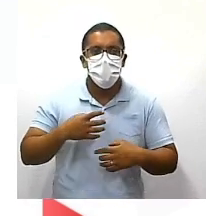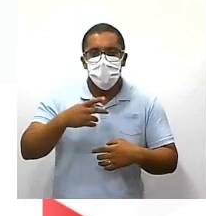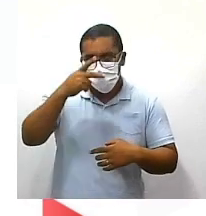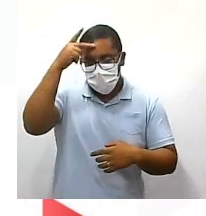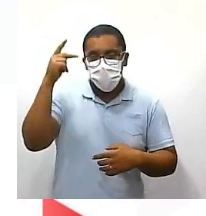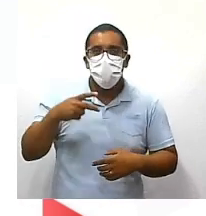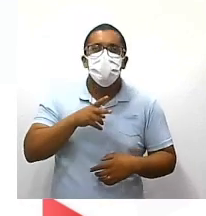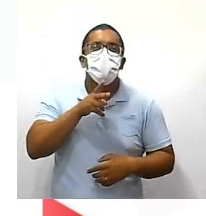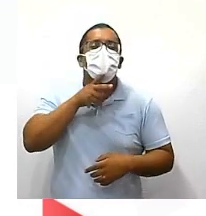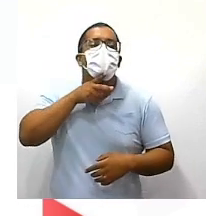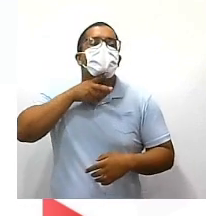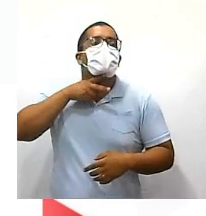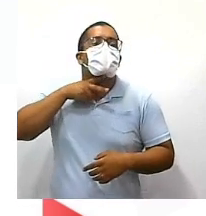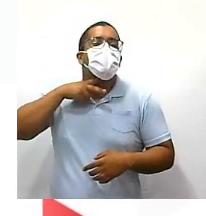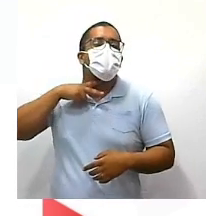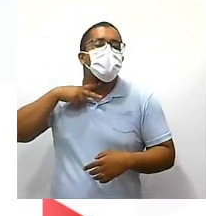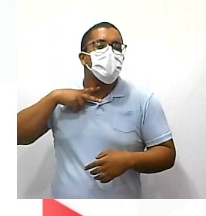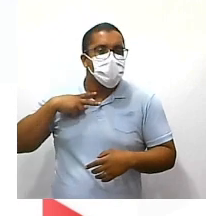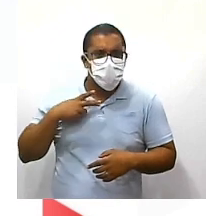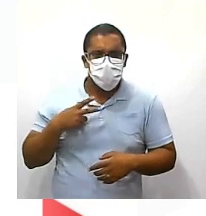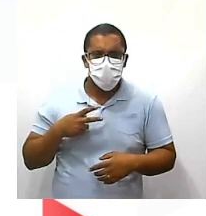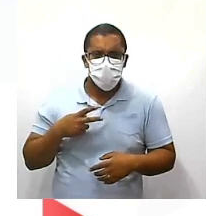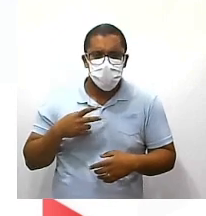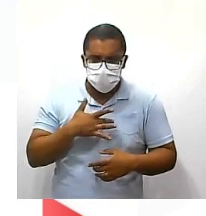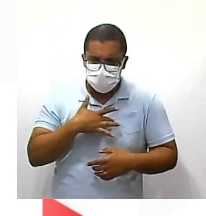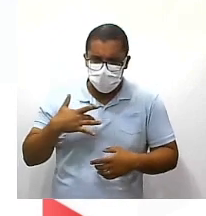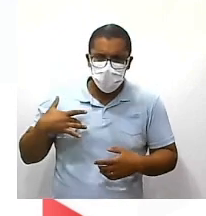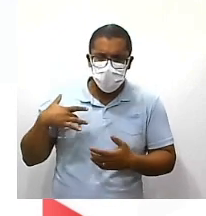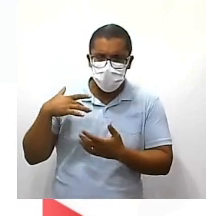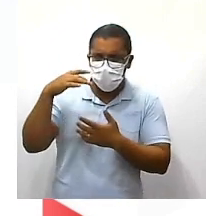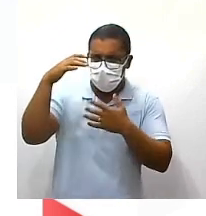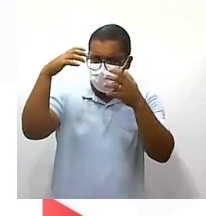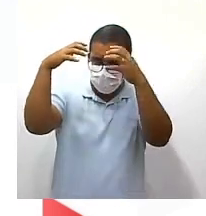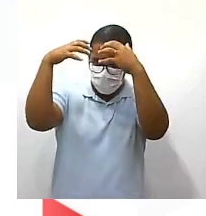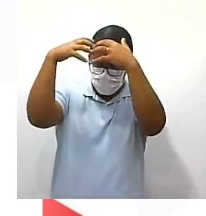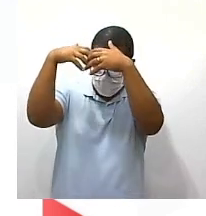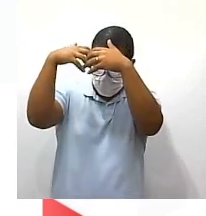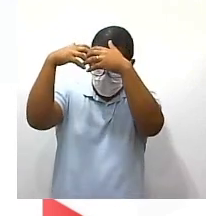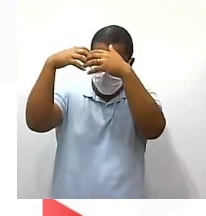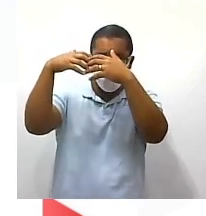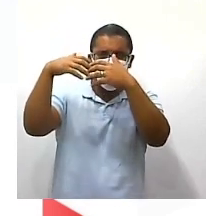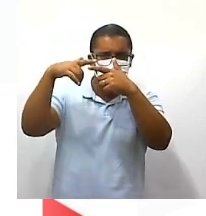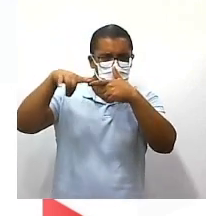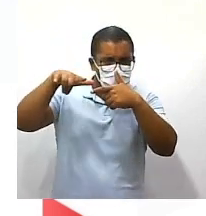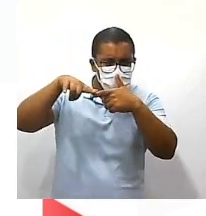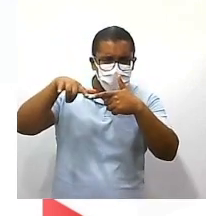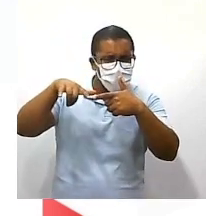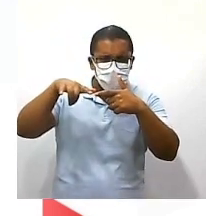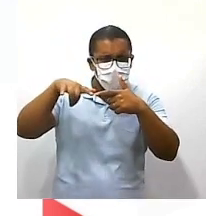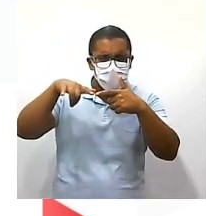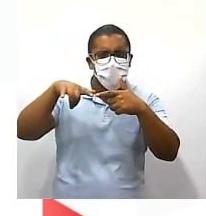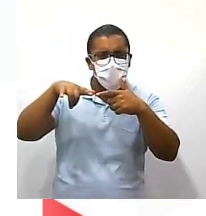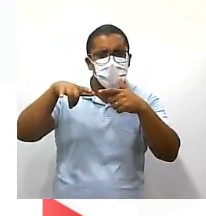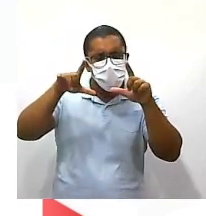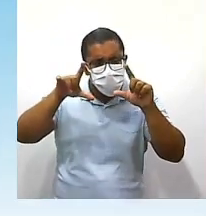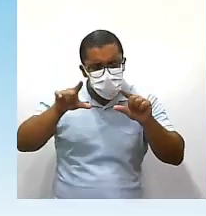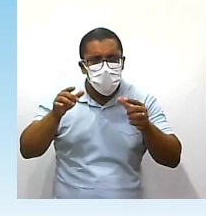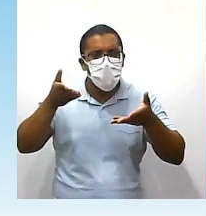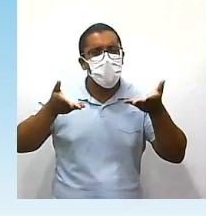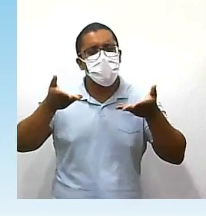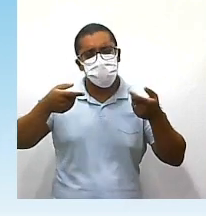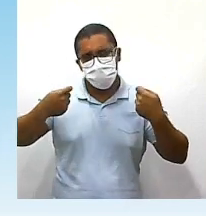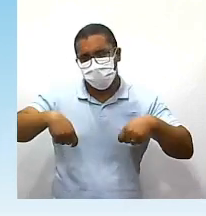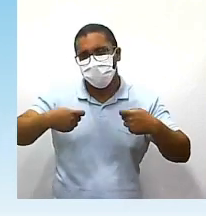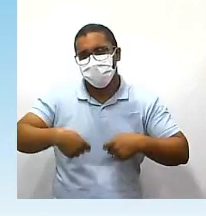do usuário de ter a sua saúde mental prejudicada. Bom, agora eu vou